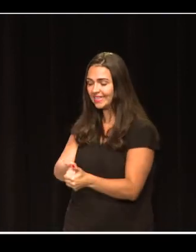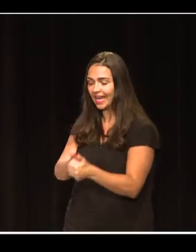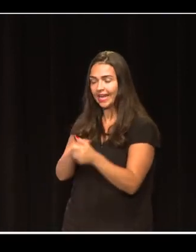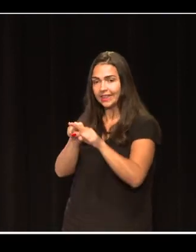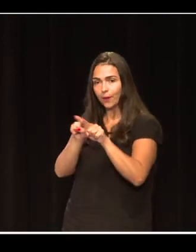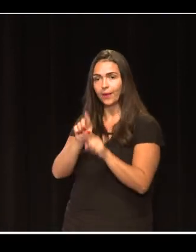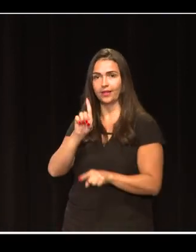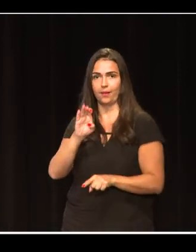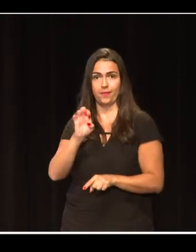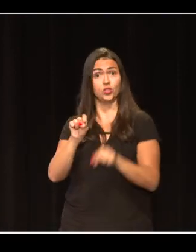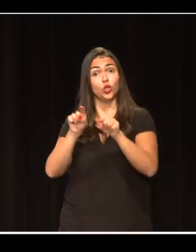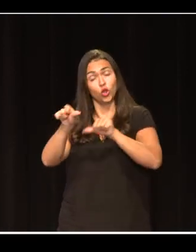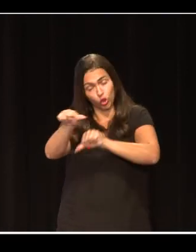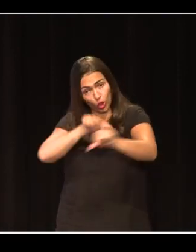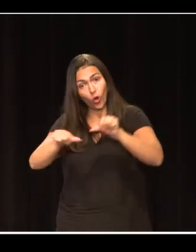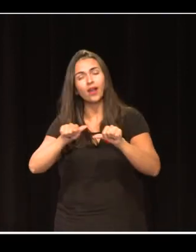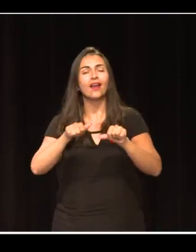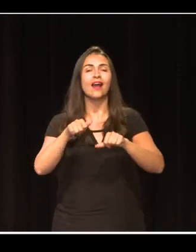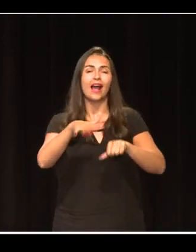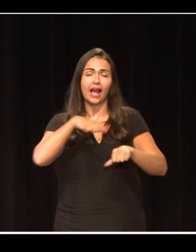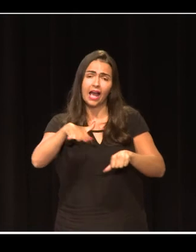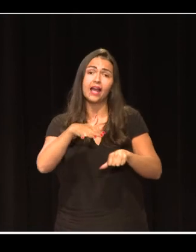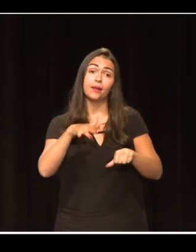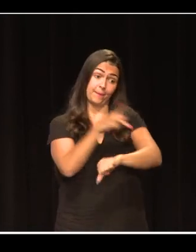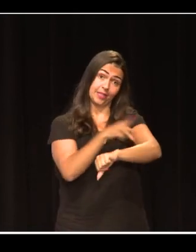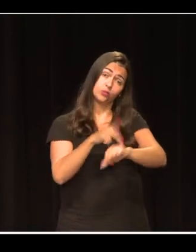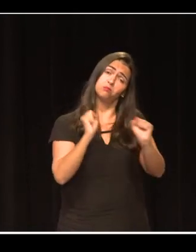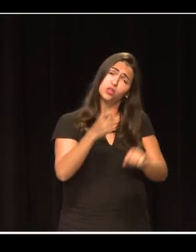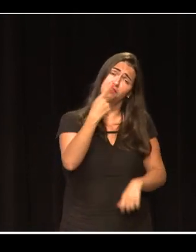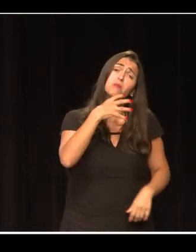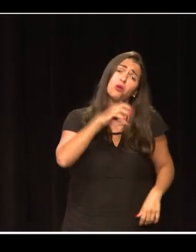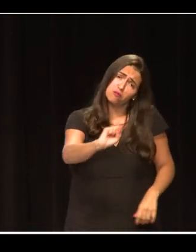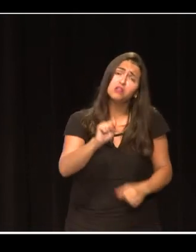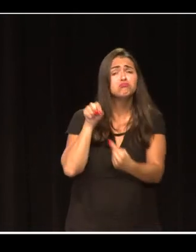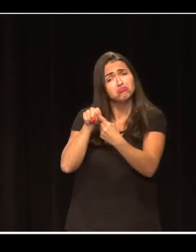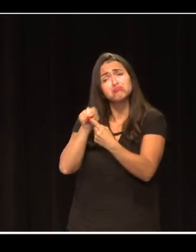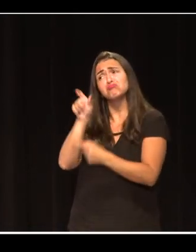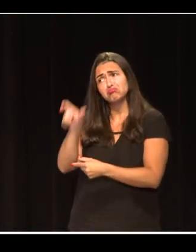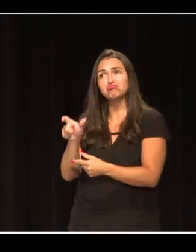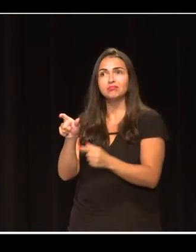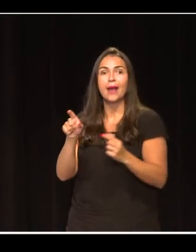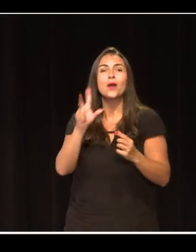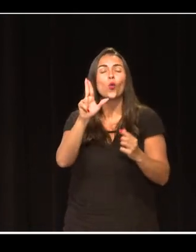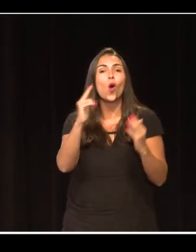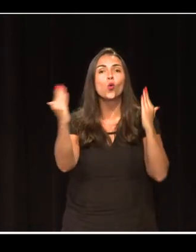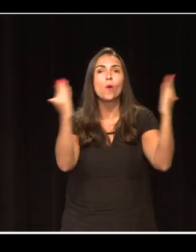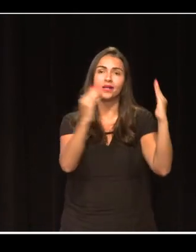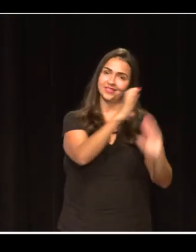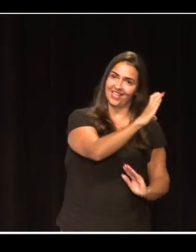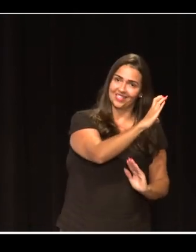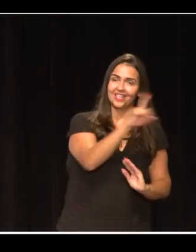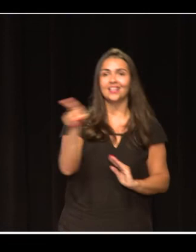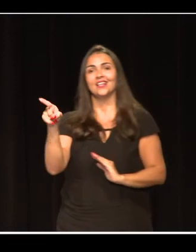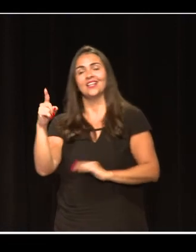falar tranquilamente do Paulo Freire. Né? E a importância da Libras como língua de